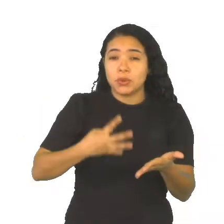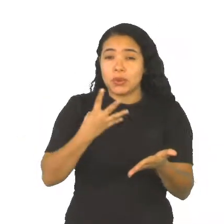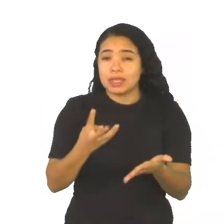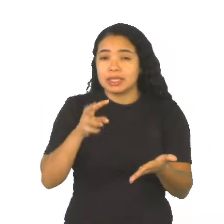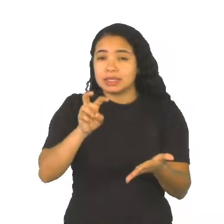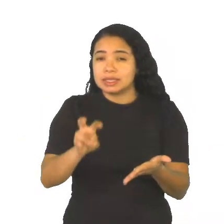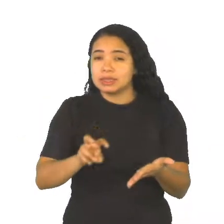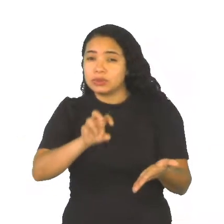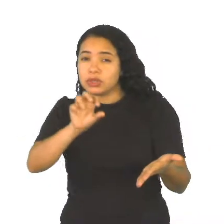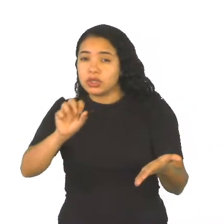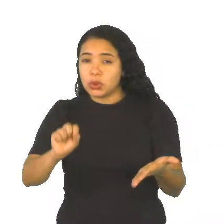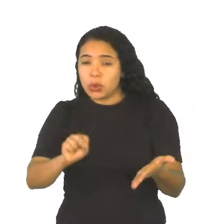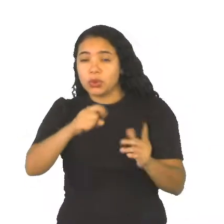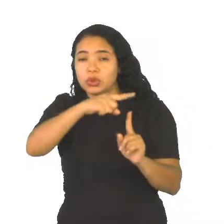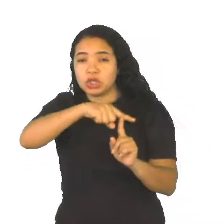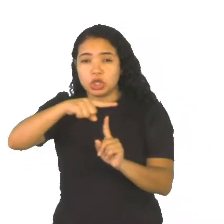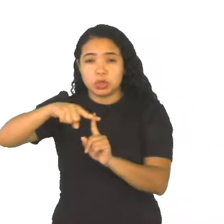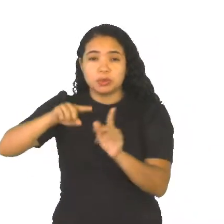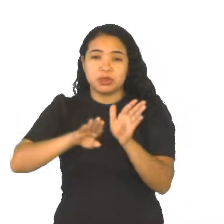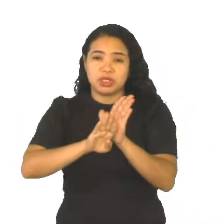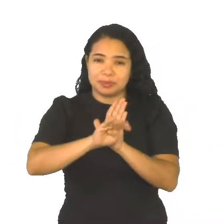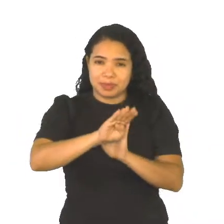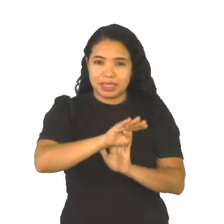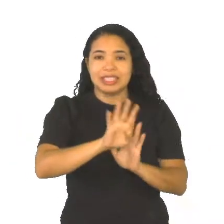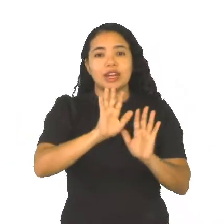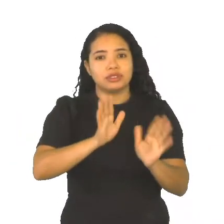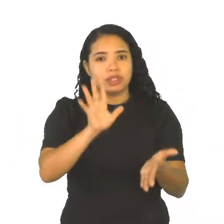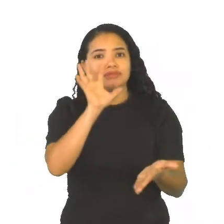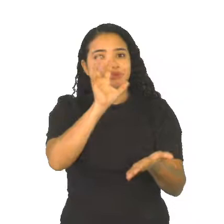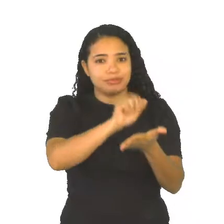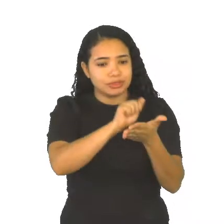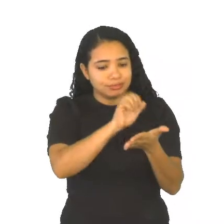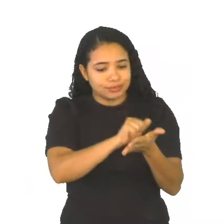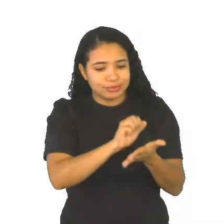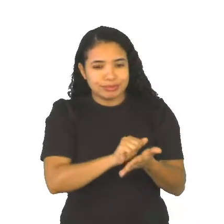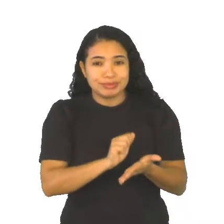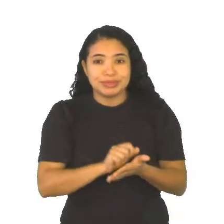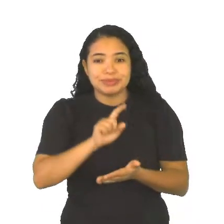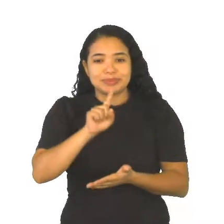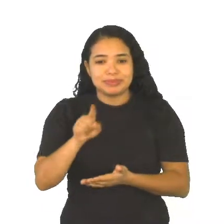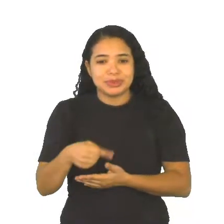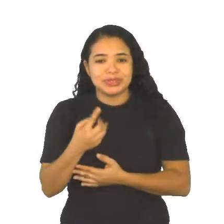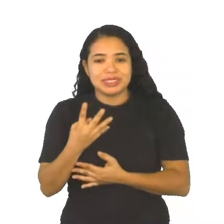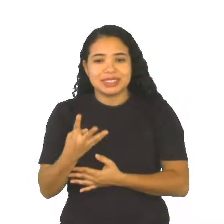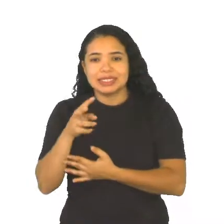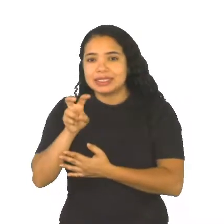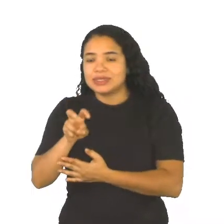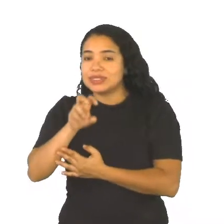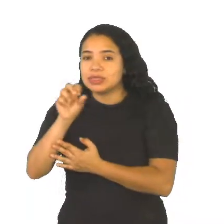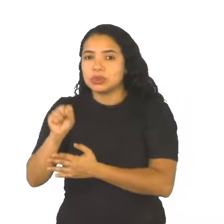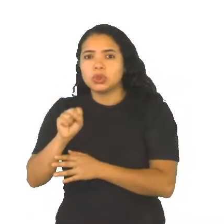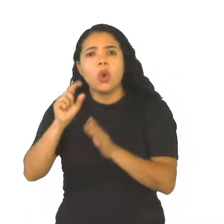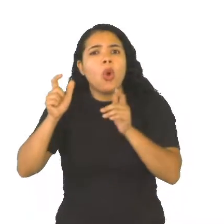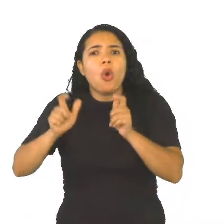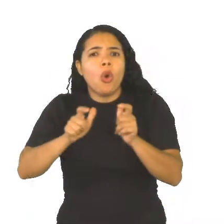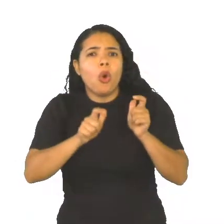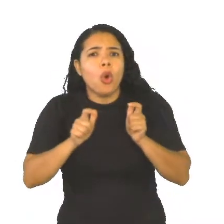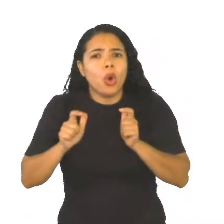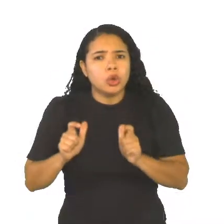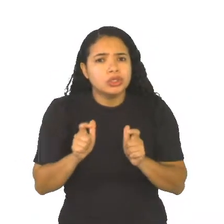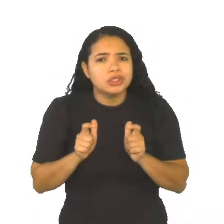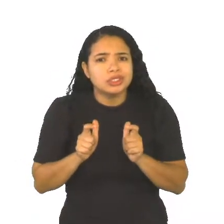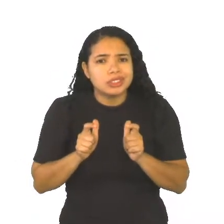1.458 bactérias, tá? Adivinham onde que foram essas 1.458